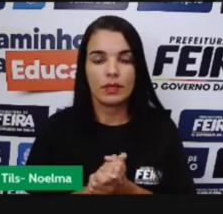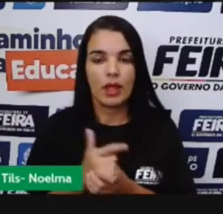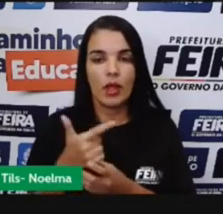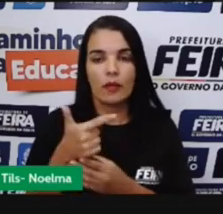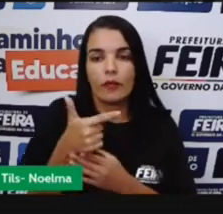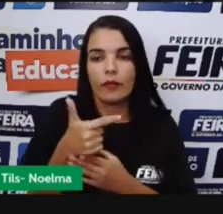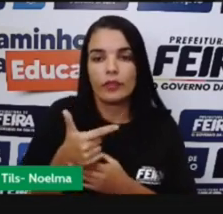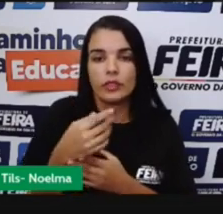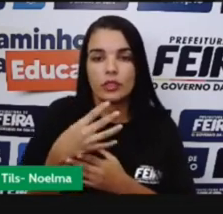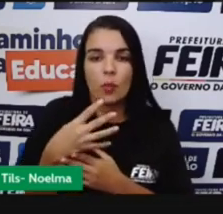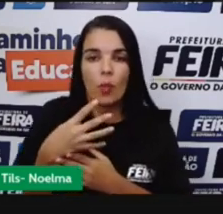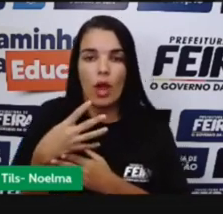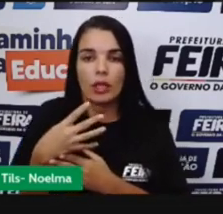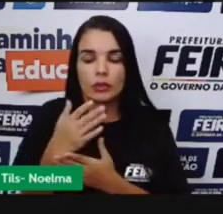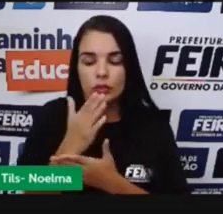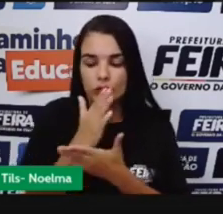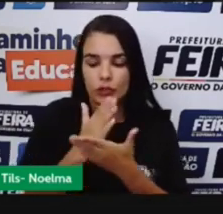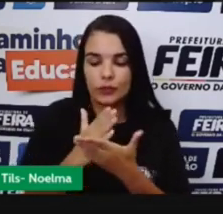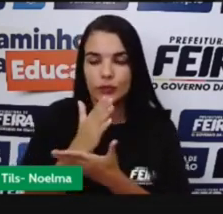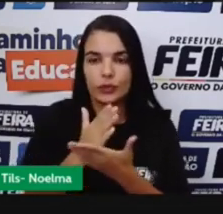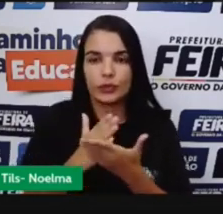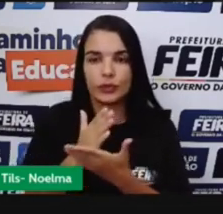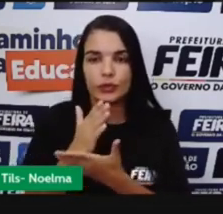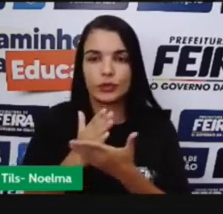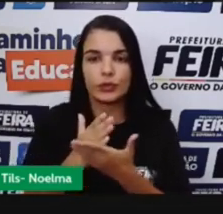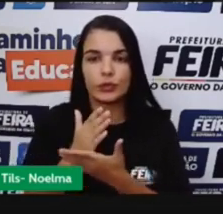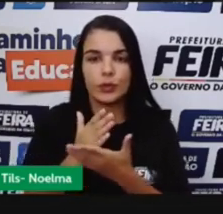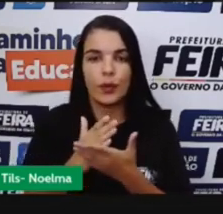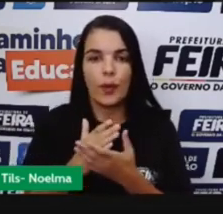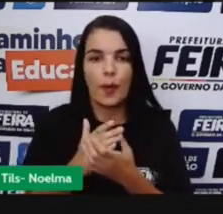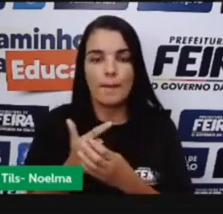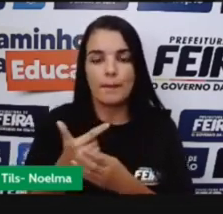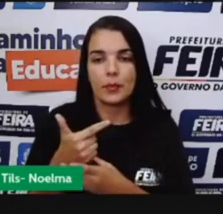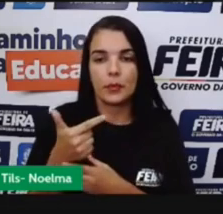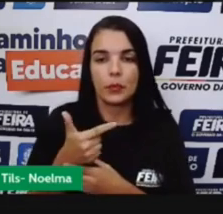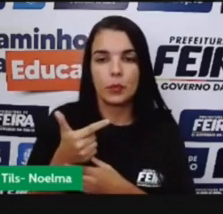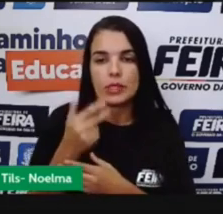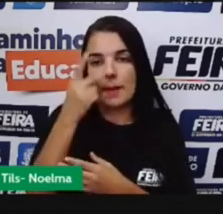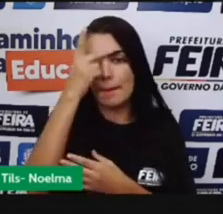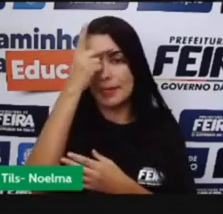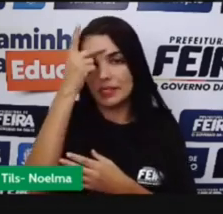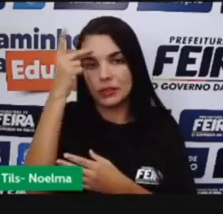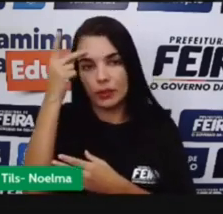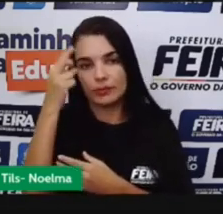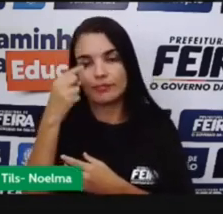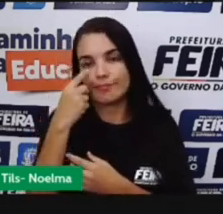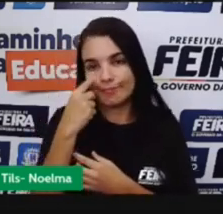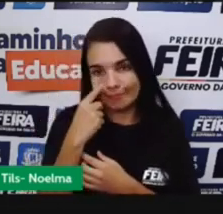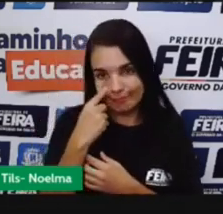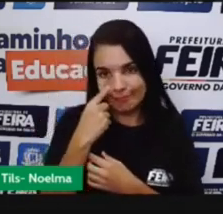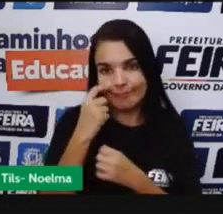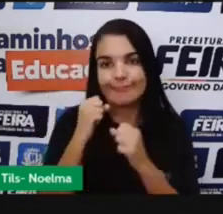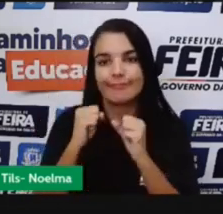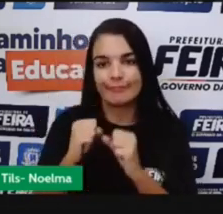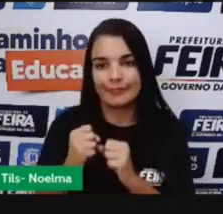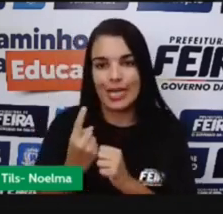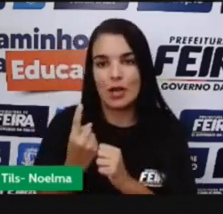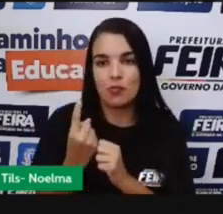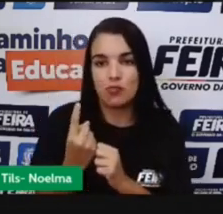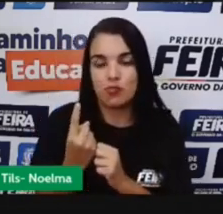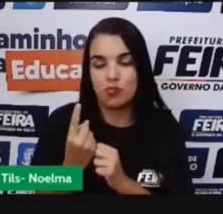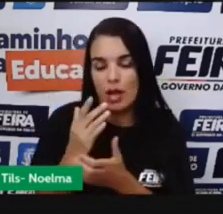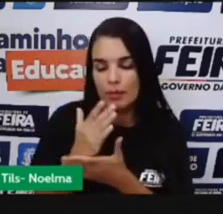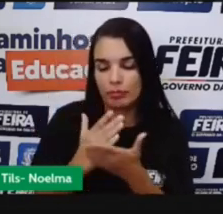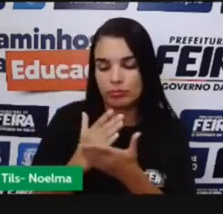24 dividido para 2, do mesmo jeito, 2 dividido para 2, 1